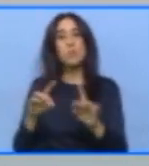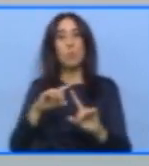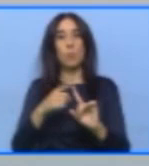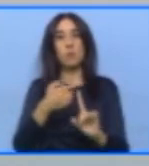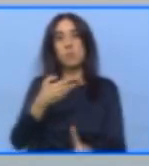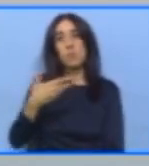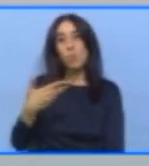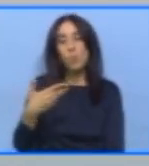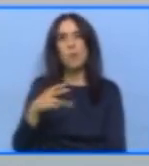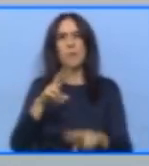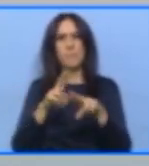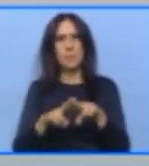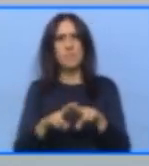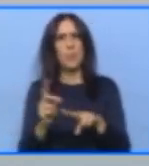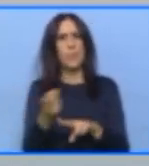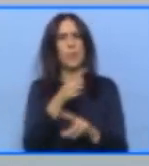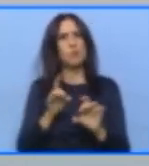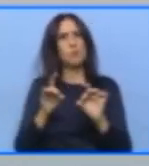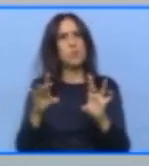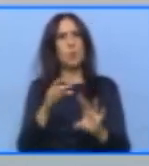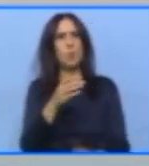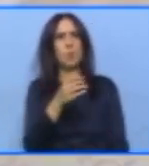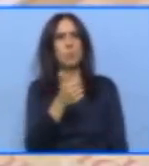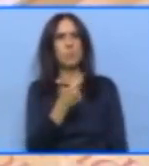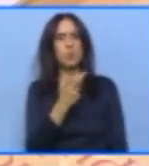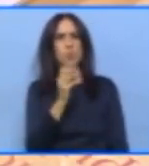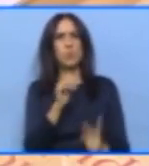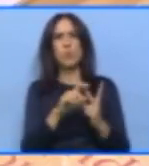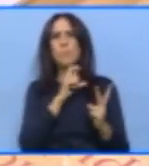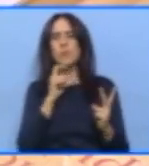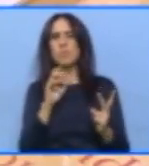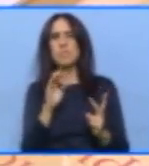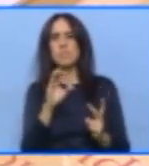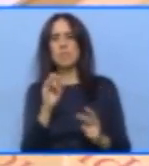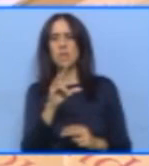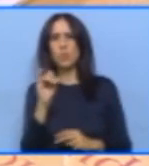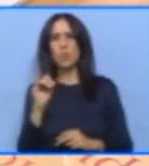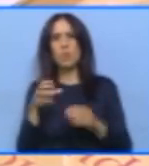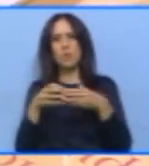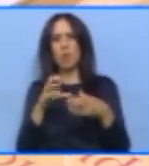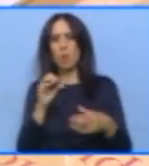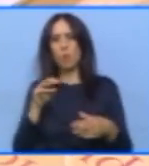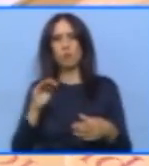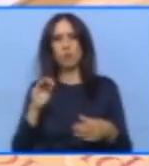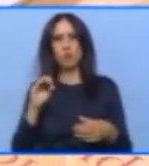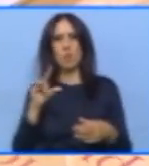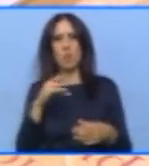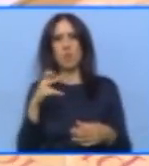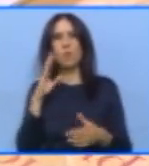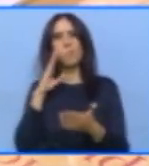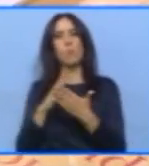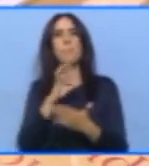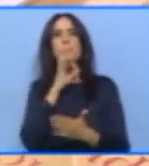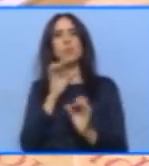temos prisões e expulsões de padres de Burgos, do padre Célio da Consolata, e, finalmente, culmina na expulsão do bispo